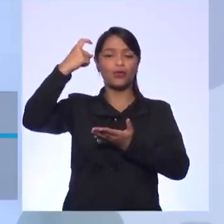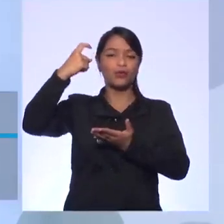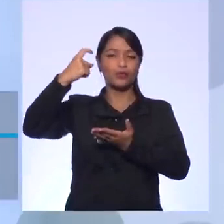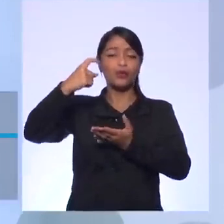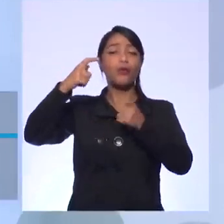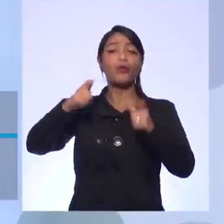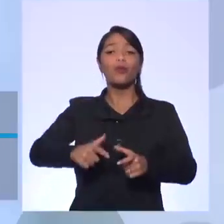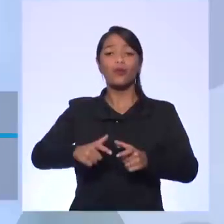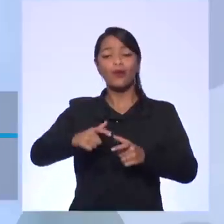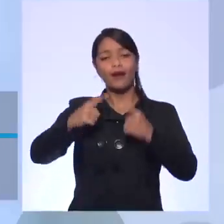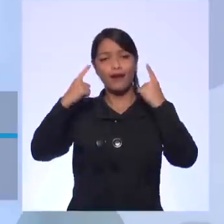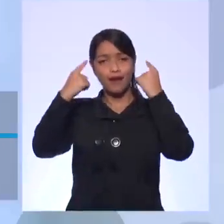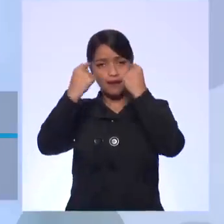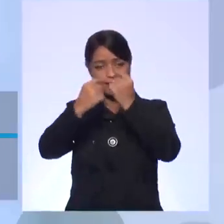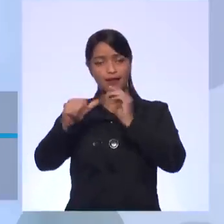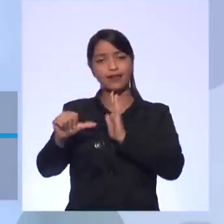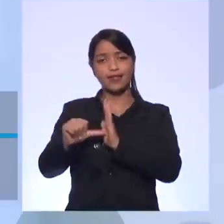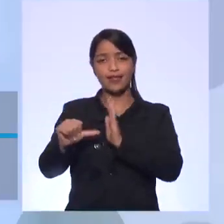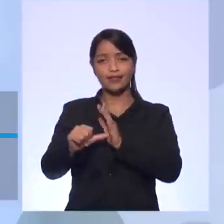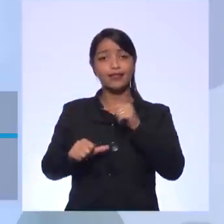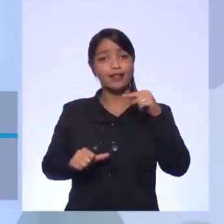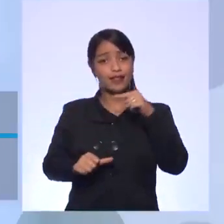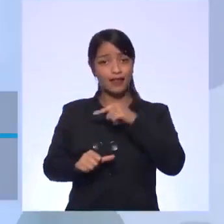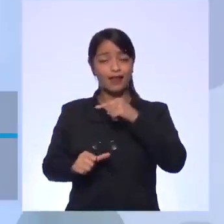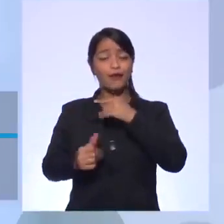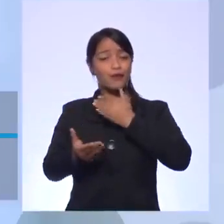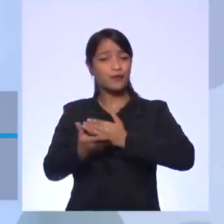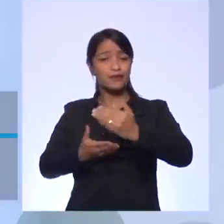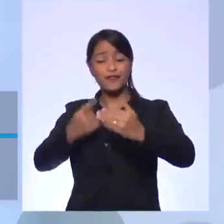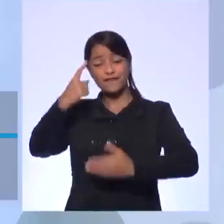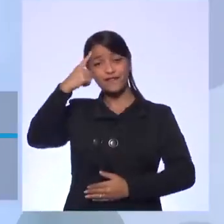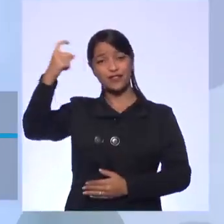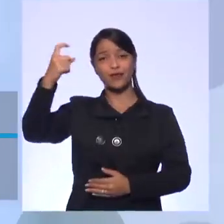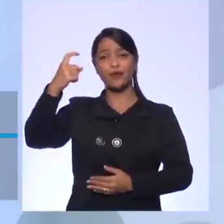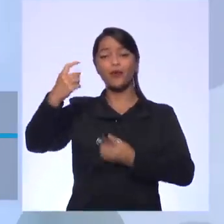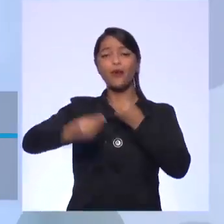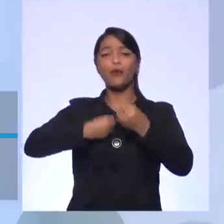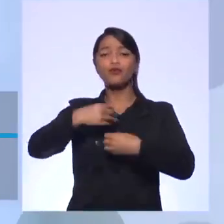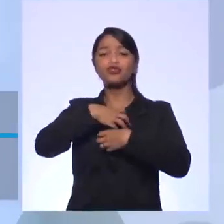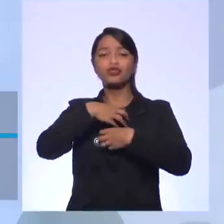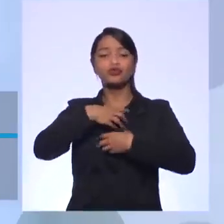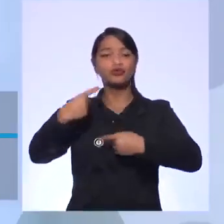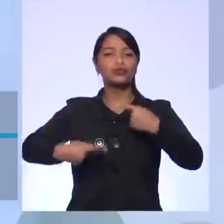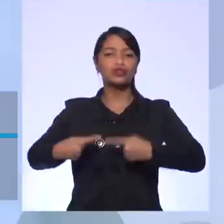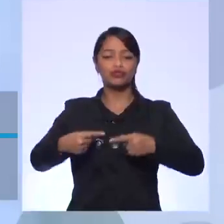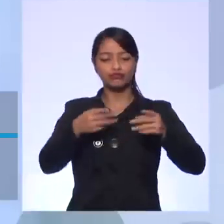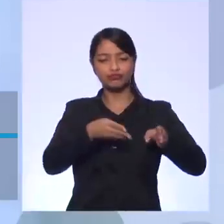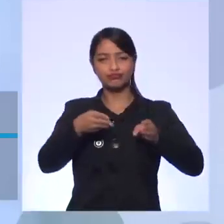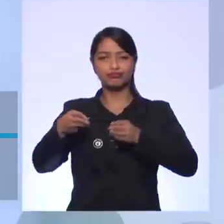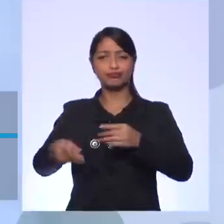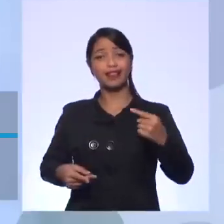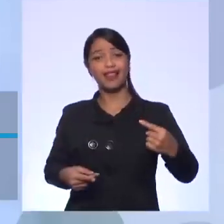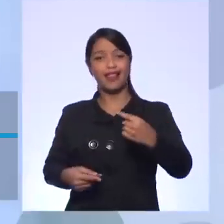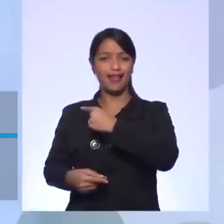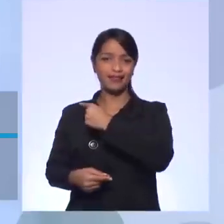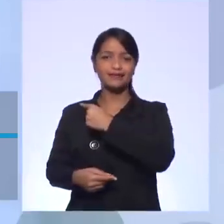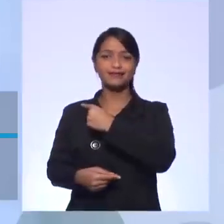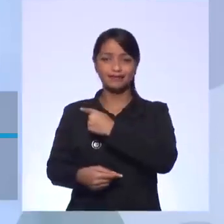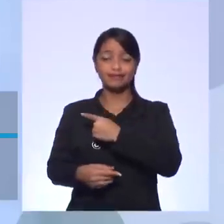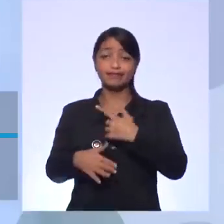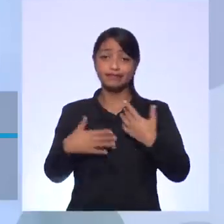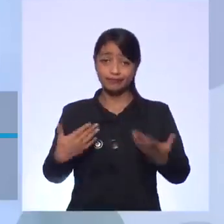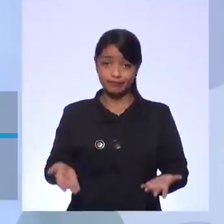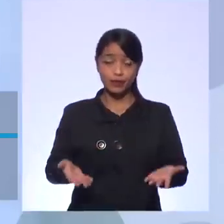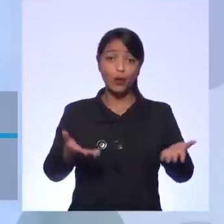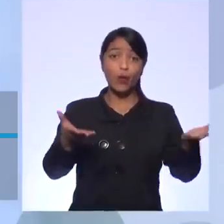na Grécia, em Atenas. Foram eles que inventaram essa forma de organização política. Então, quando nós comparamos, é